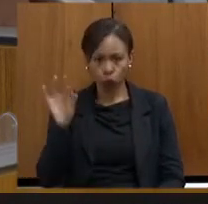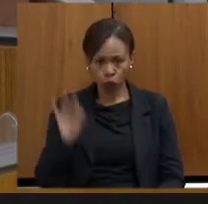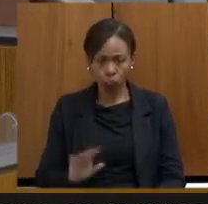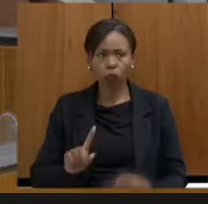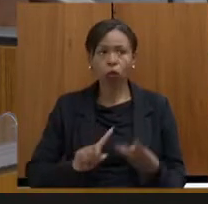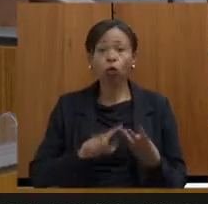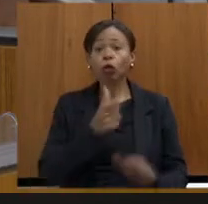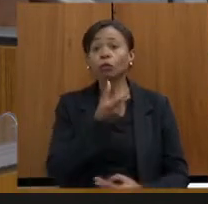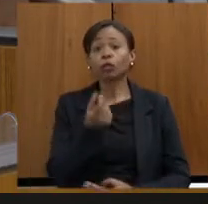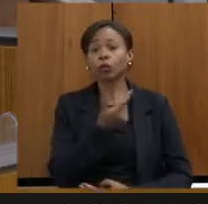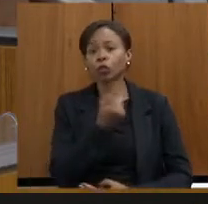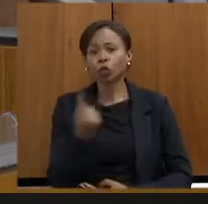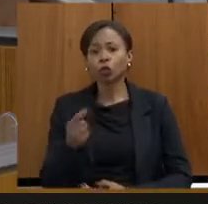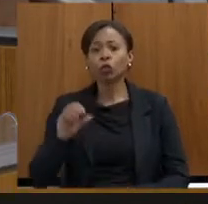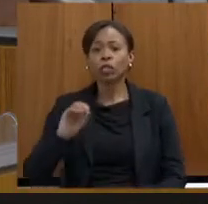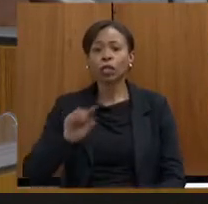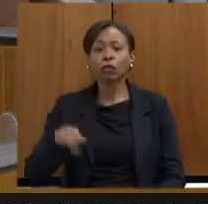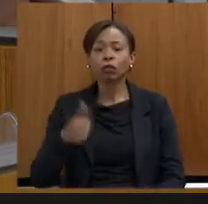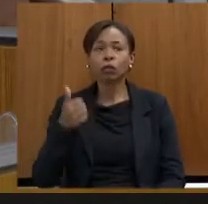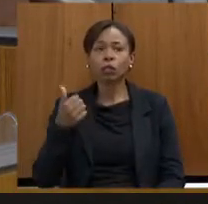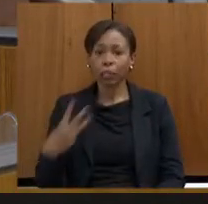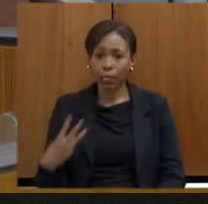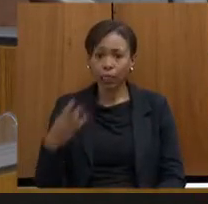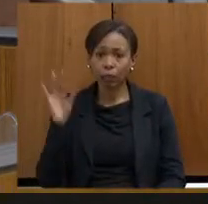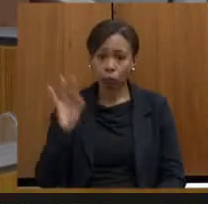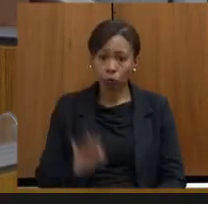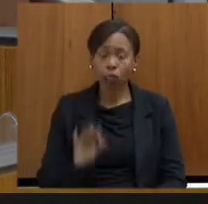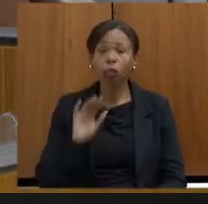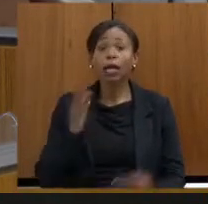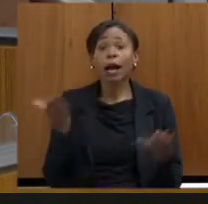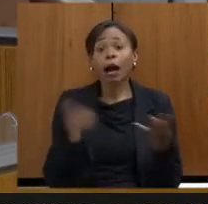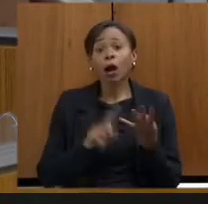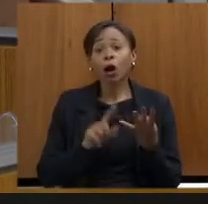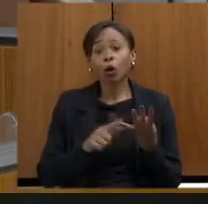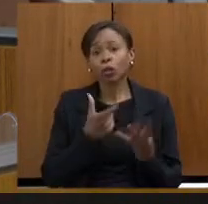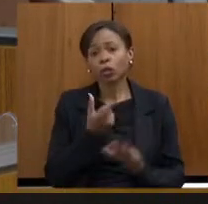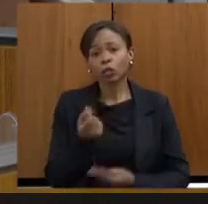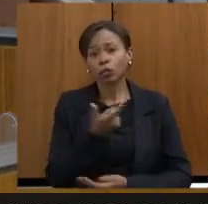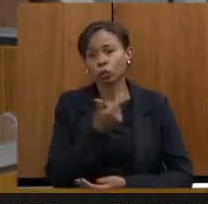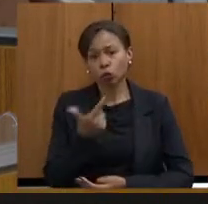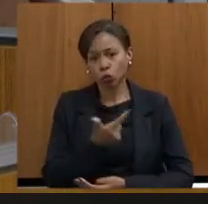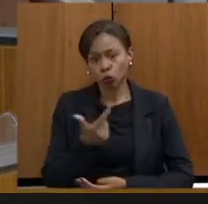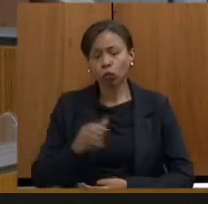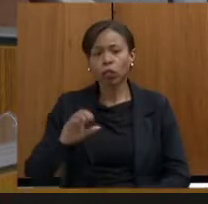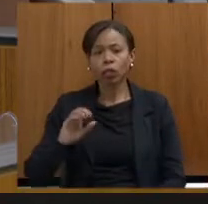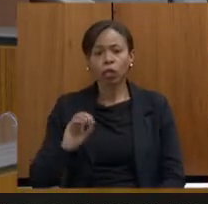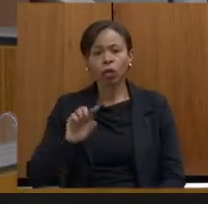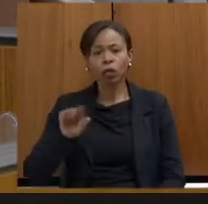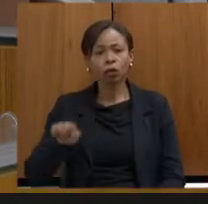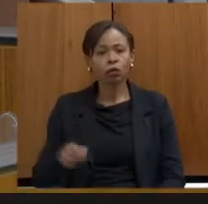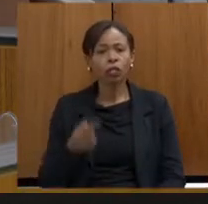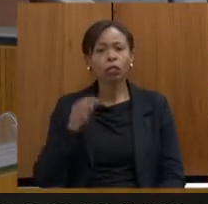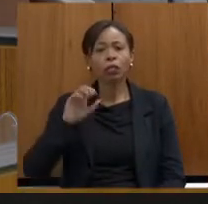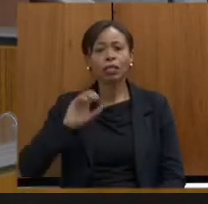0,51%, em 2021, 0,13%, e agora nós estamos aqui em Minas Gerais com